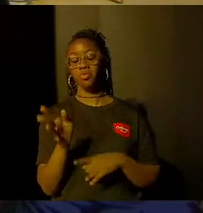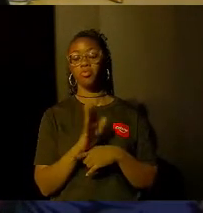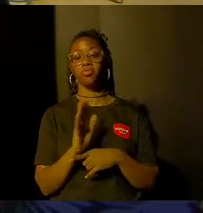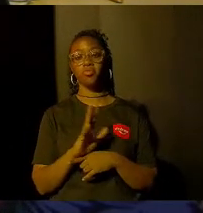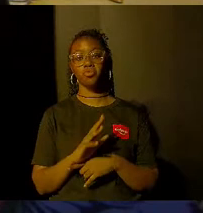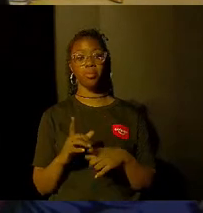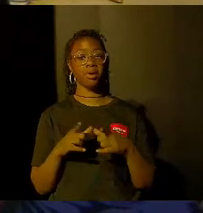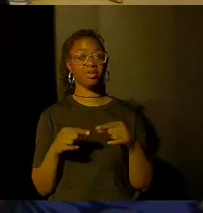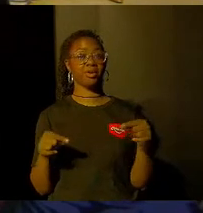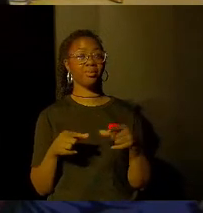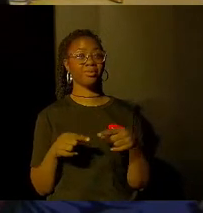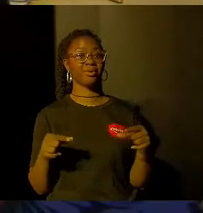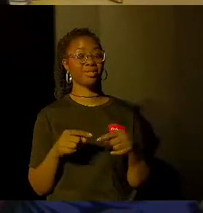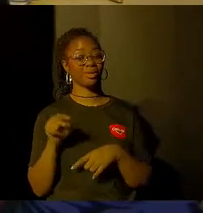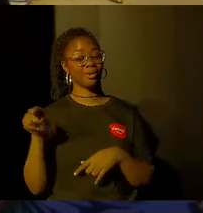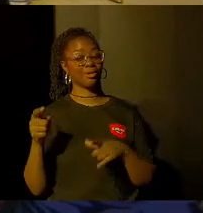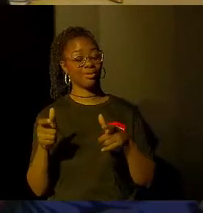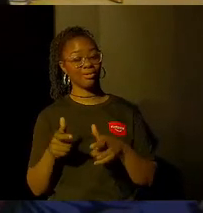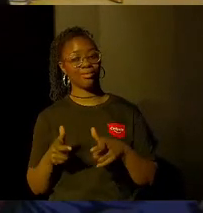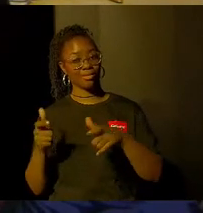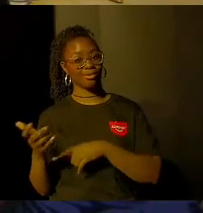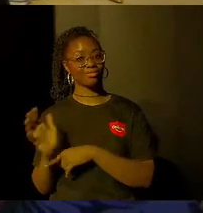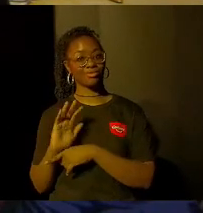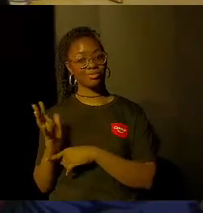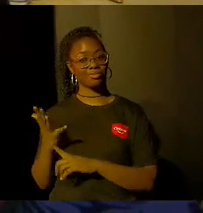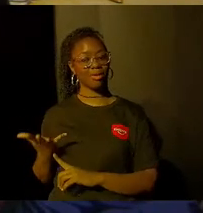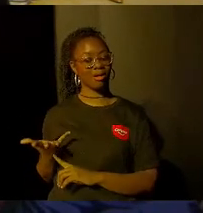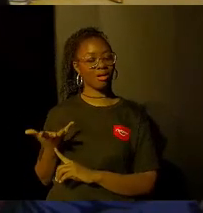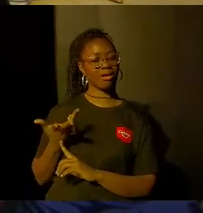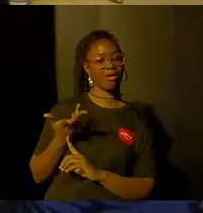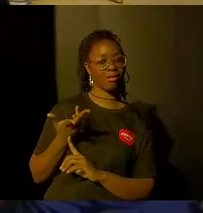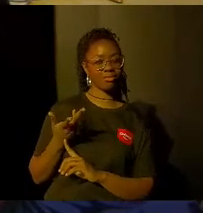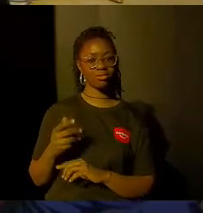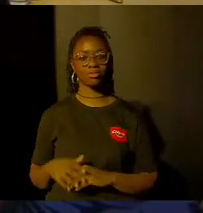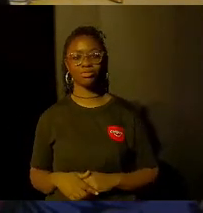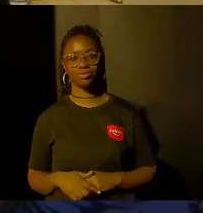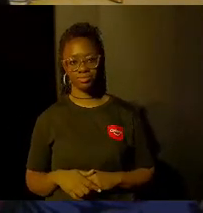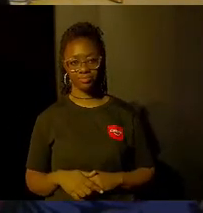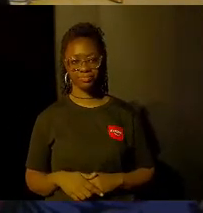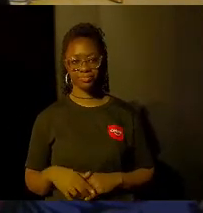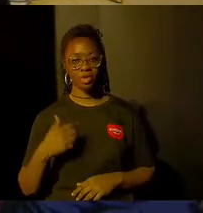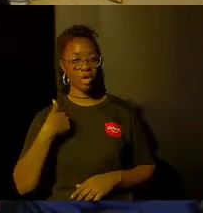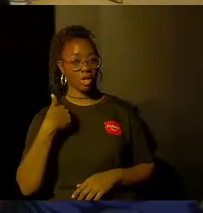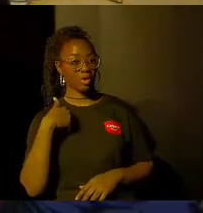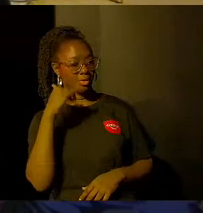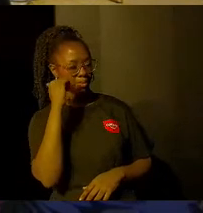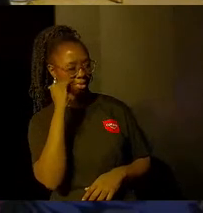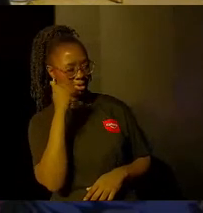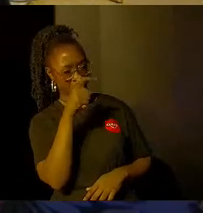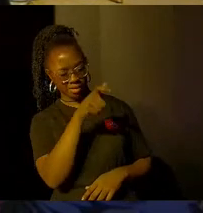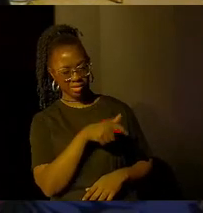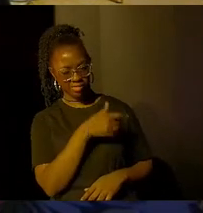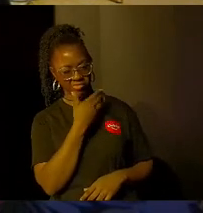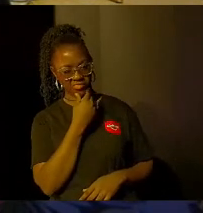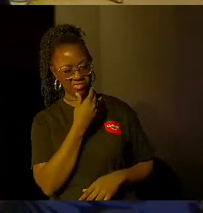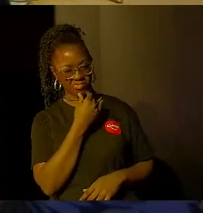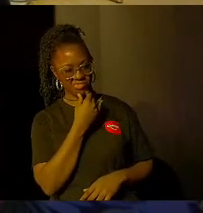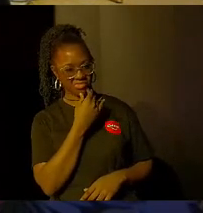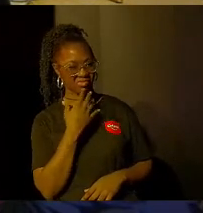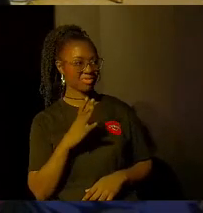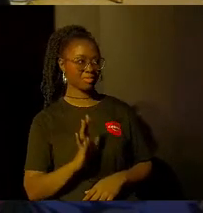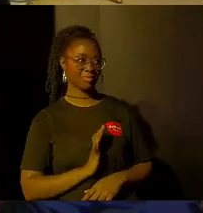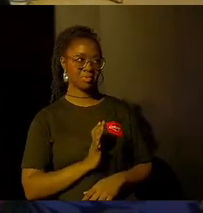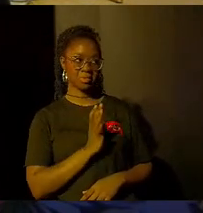naquele lugar que era um cinema de arte onde eu paquerei um carinha e foi uma